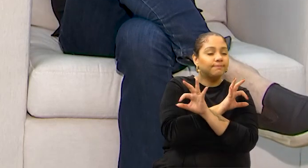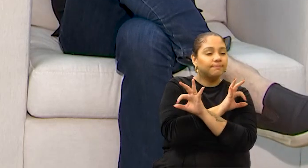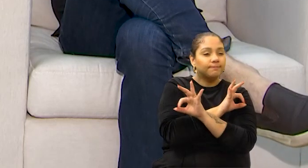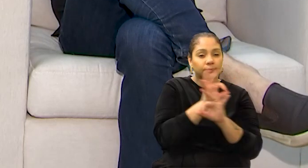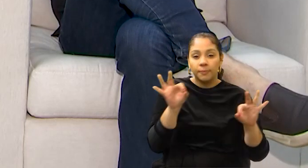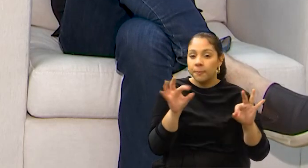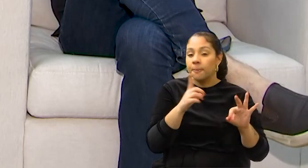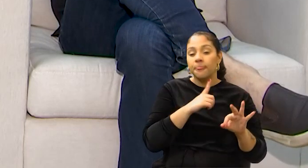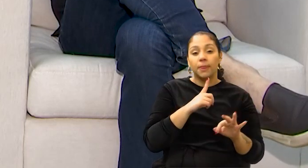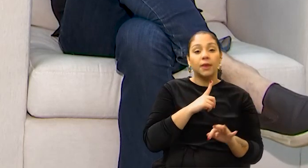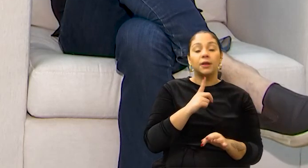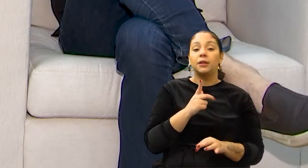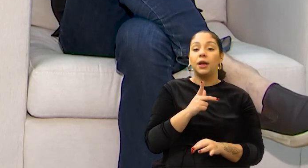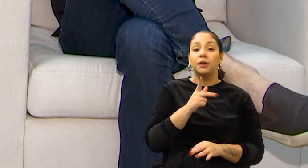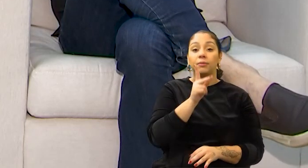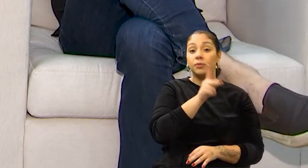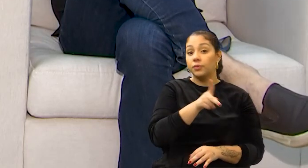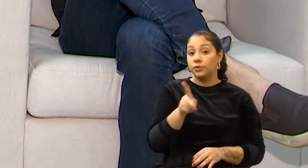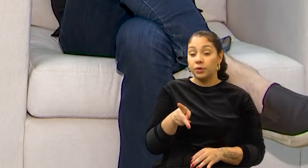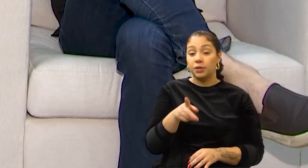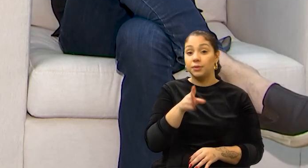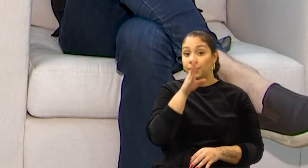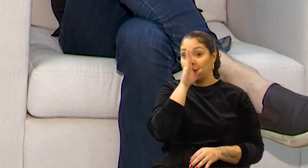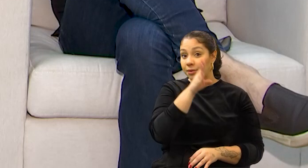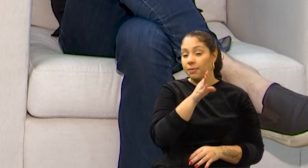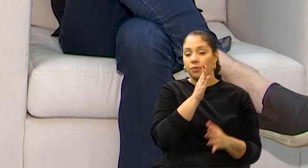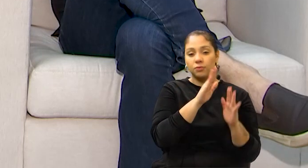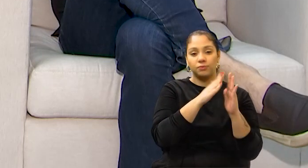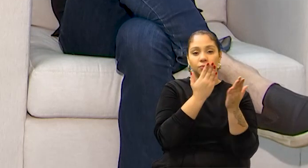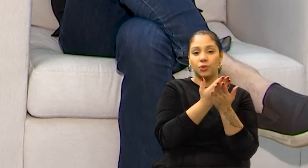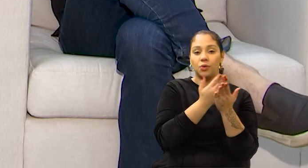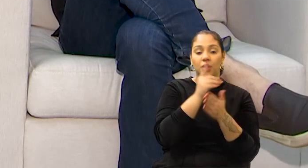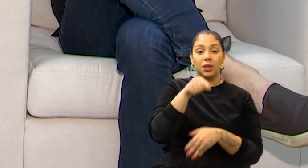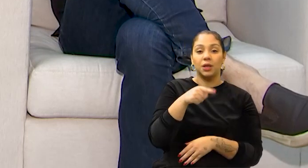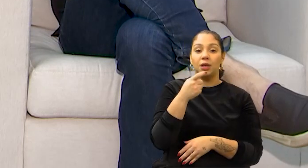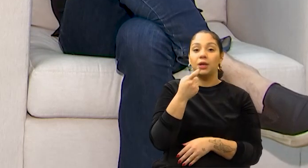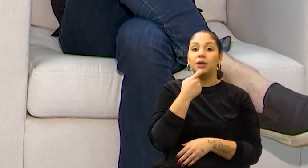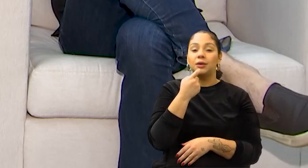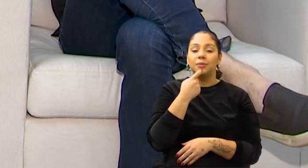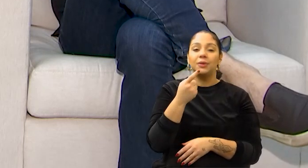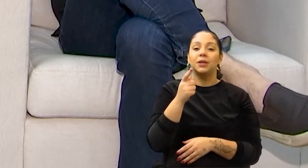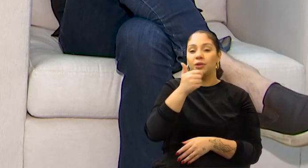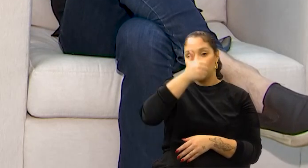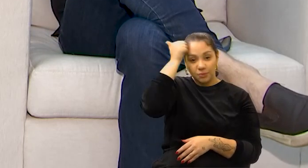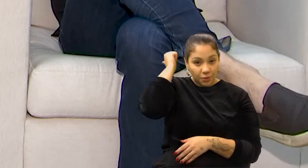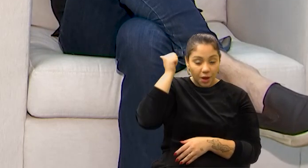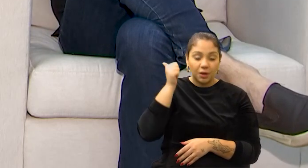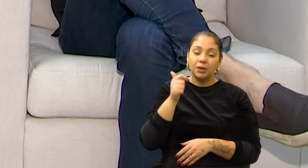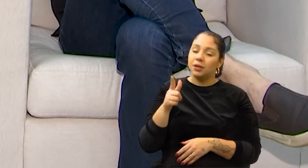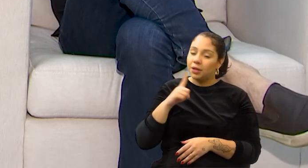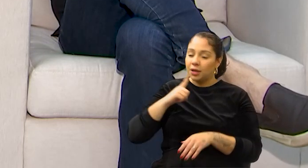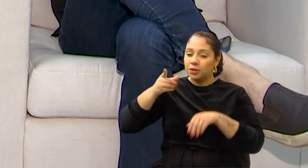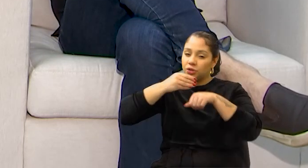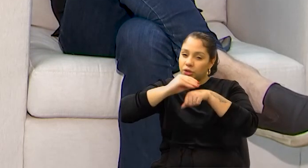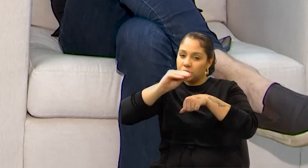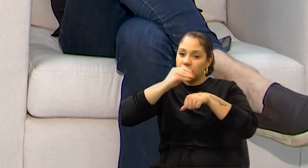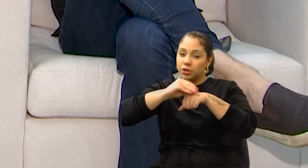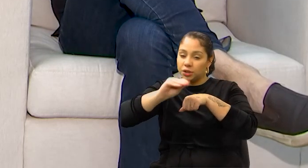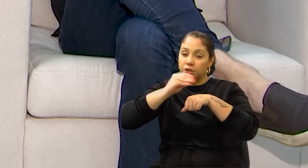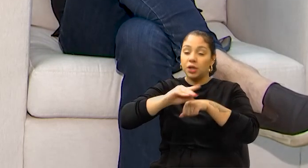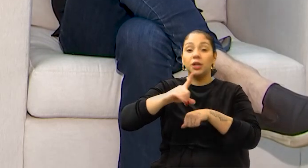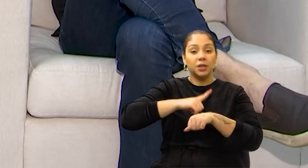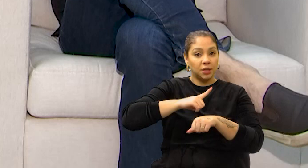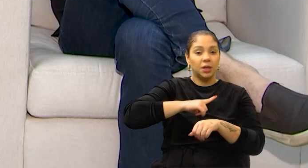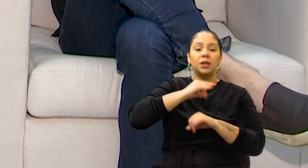excelentes né que dão aí aulas nas principais escolas da cidade da região e que esses professores estão dando as dicas